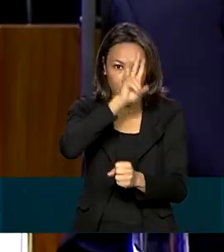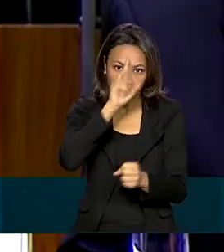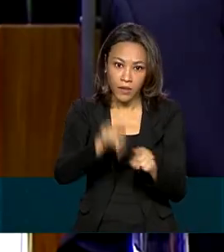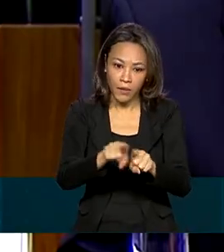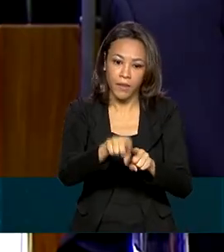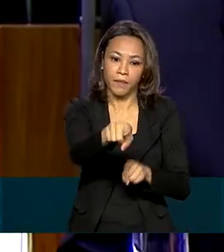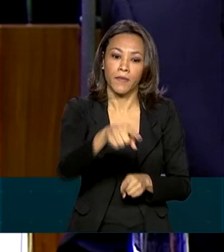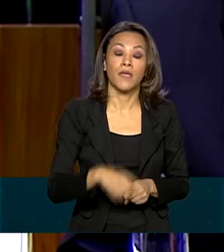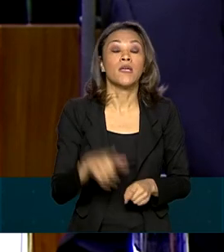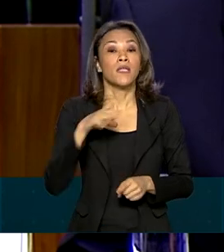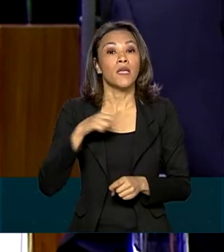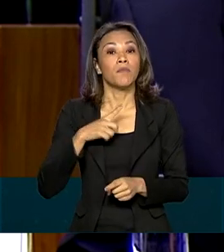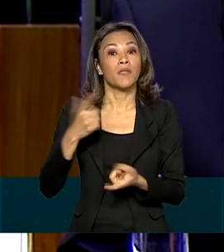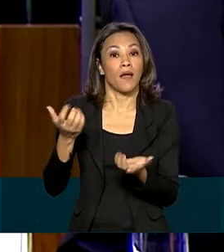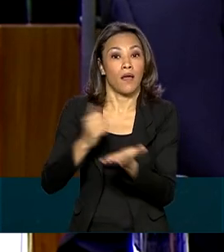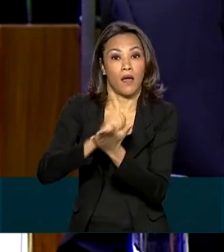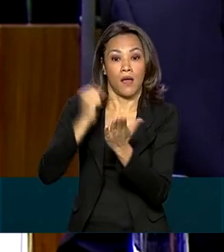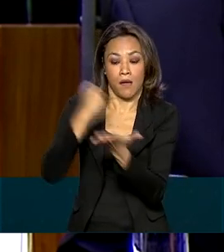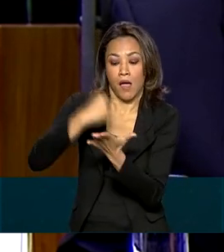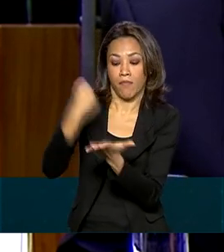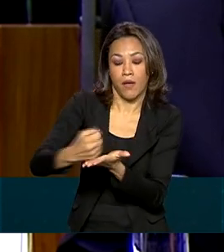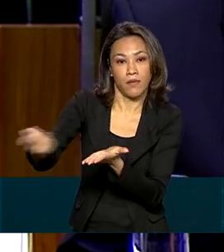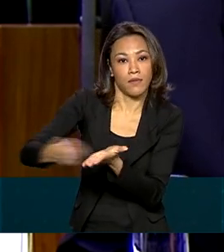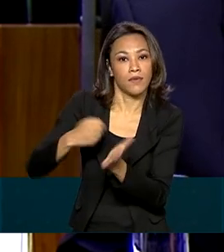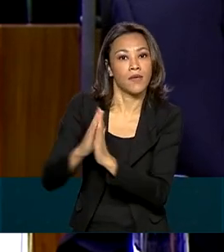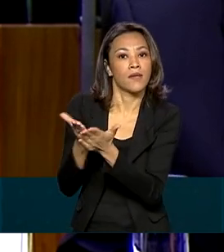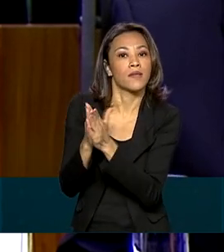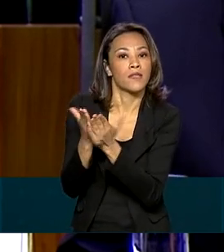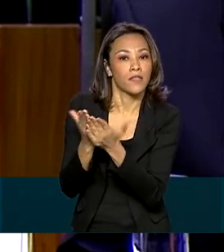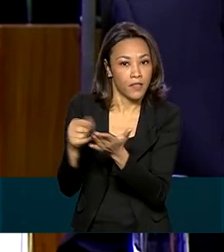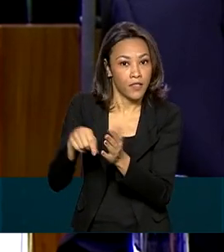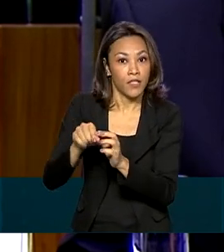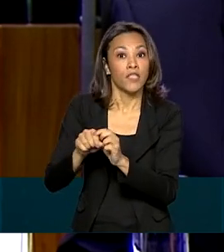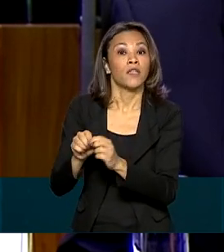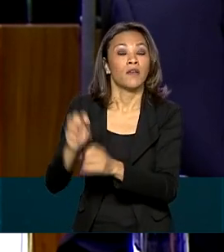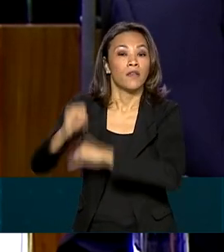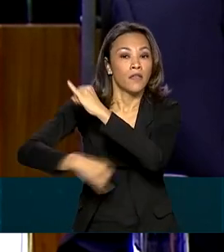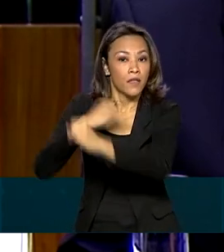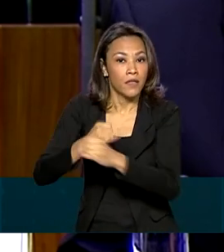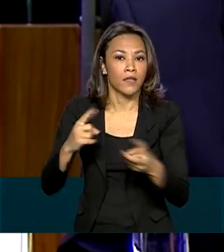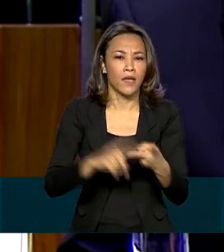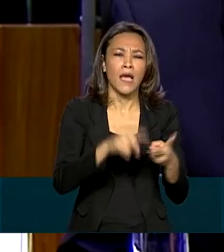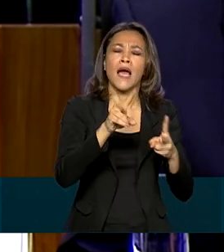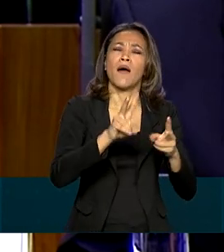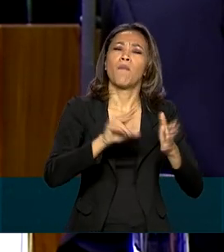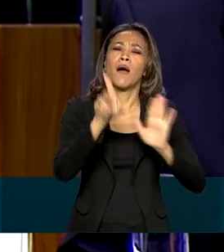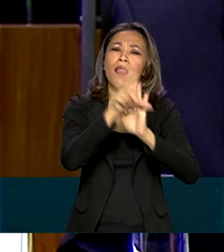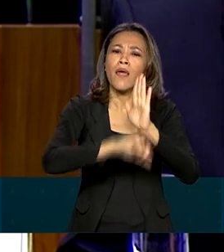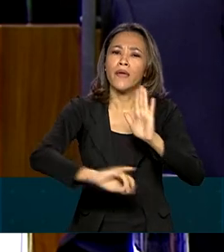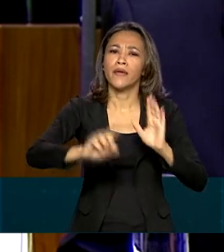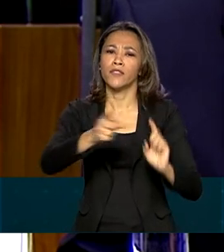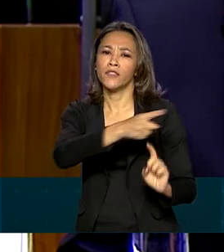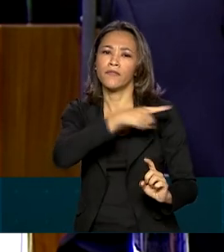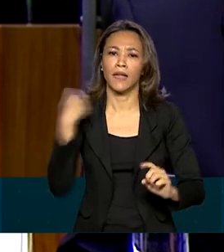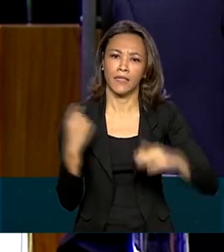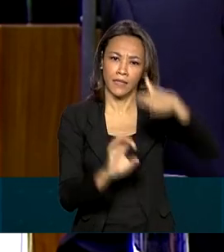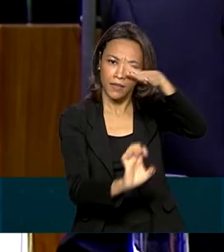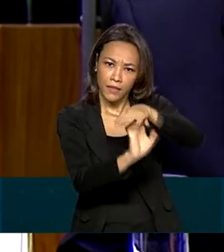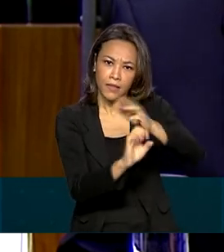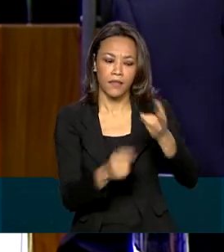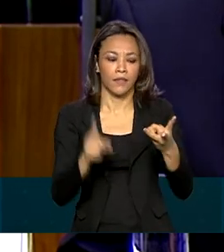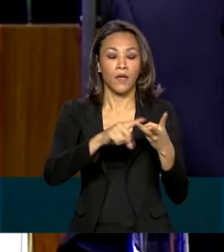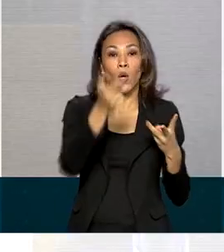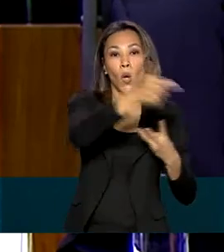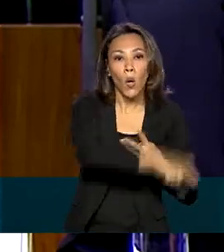implementamos a carteira de trabalho Digitam aprovamos a lei de falências passamos para 10 anos a validade da